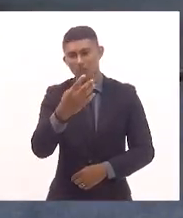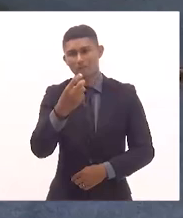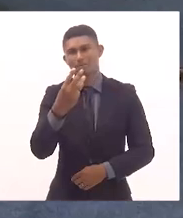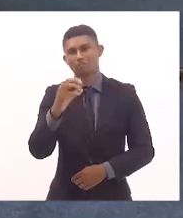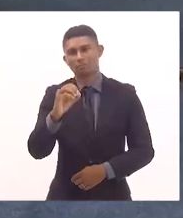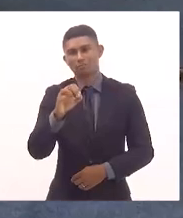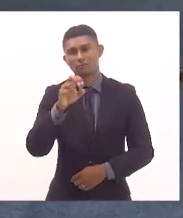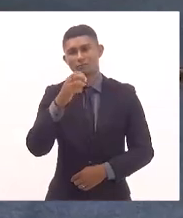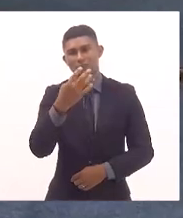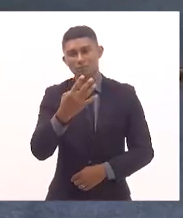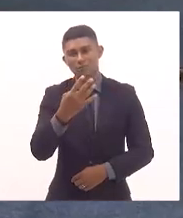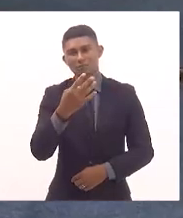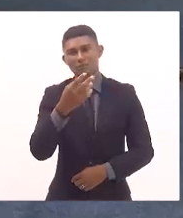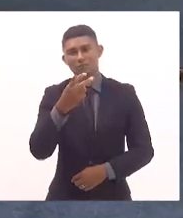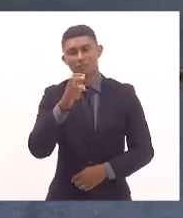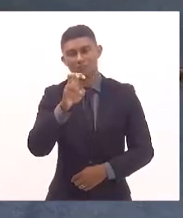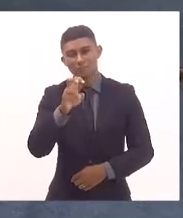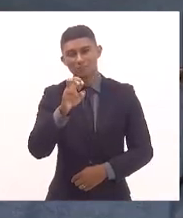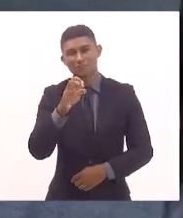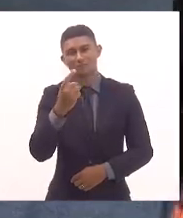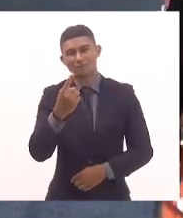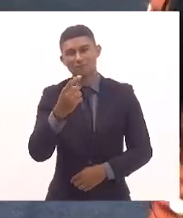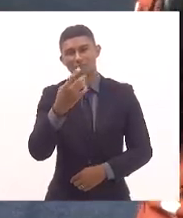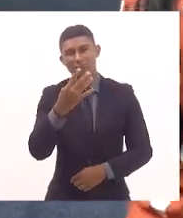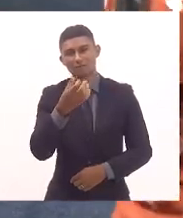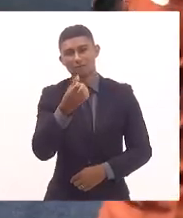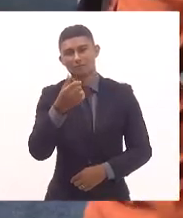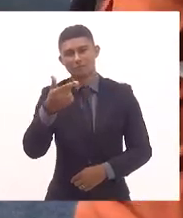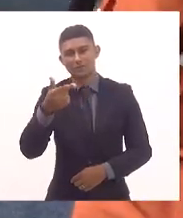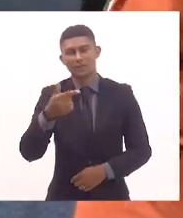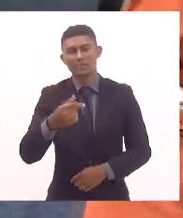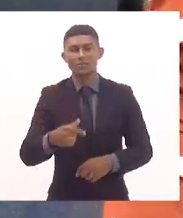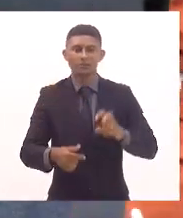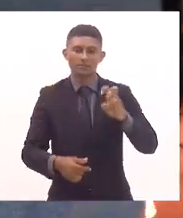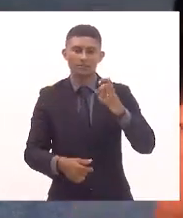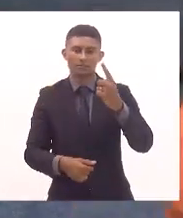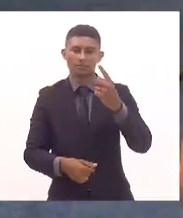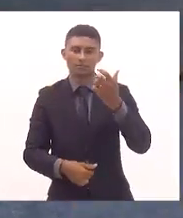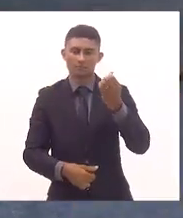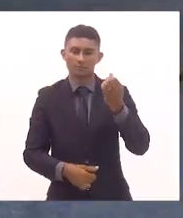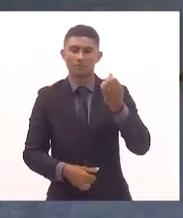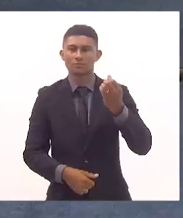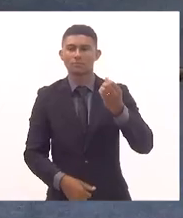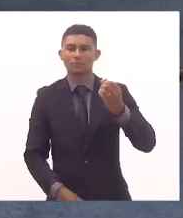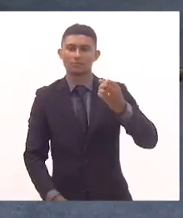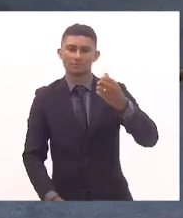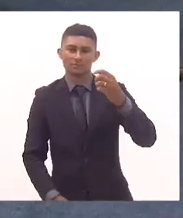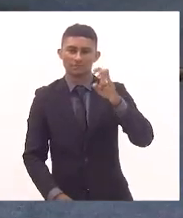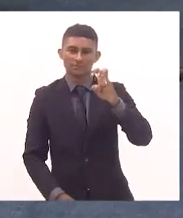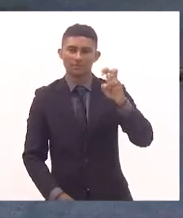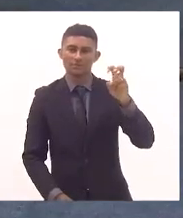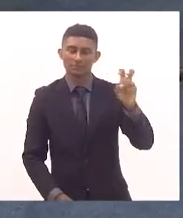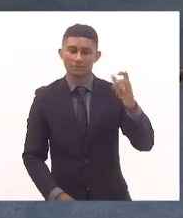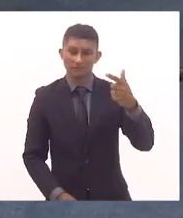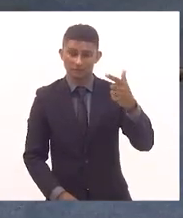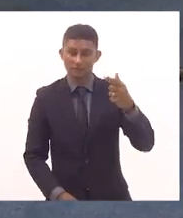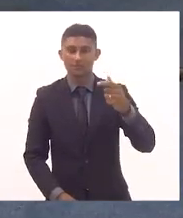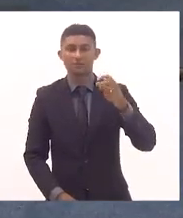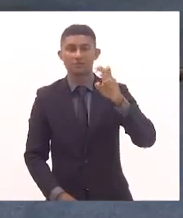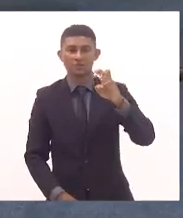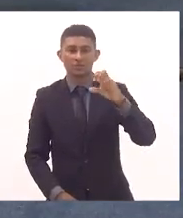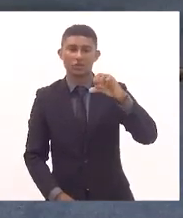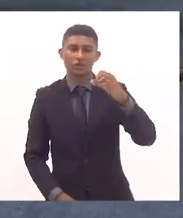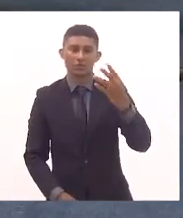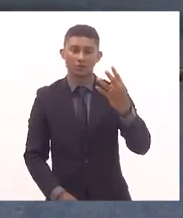431, 459, 461, 462, 510, 531, 551, 552, 556,